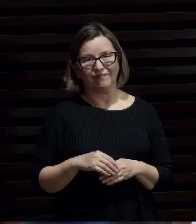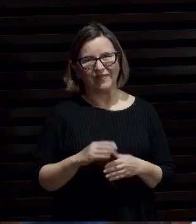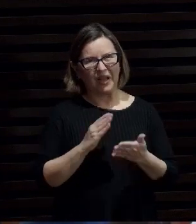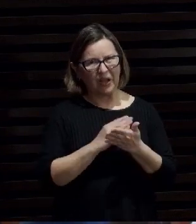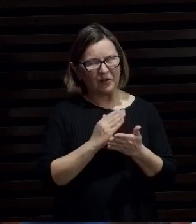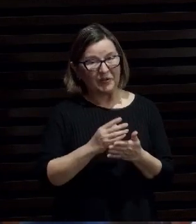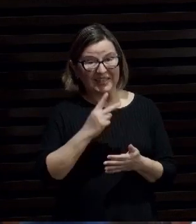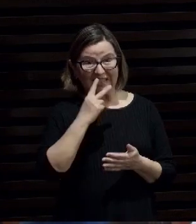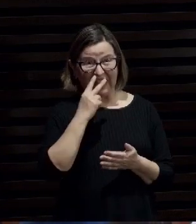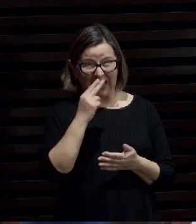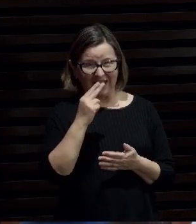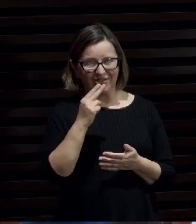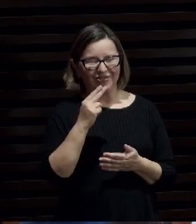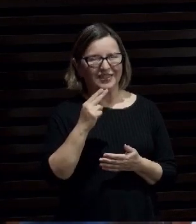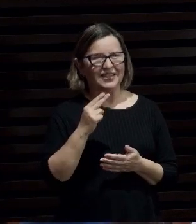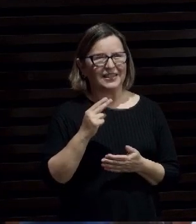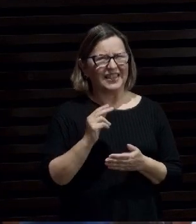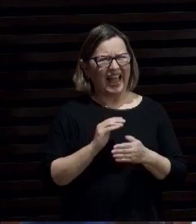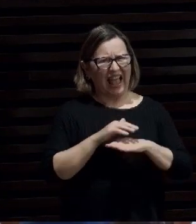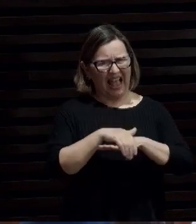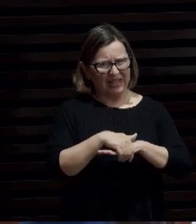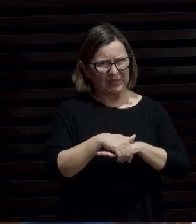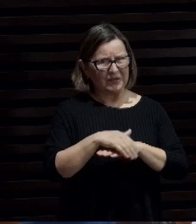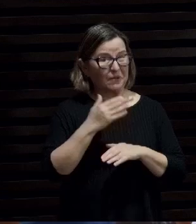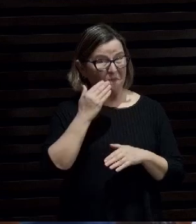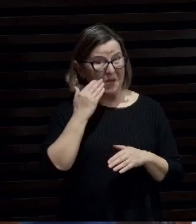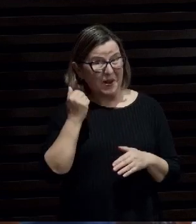eu fico mais tranquilo para ter um papo mais